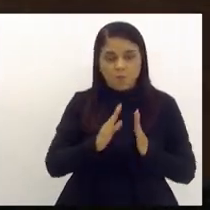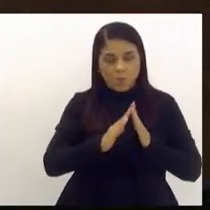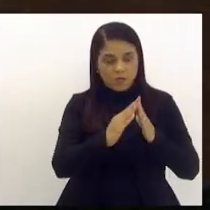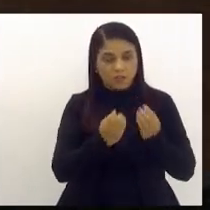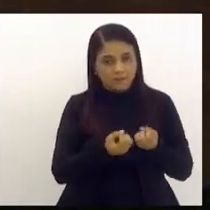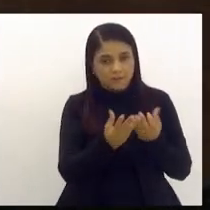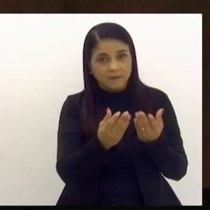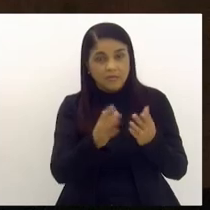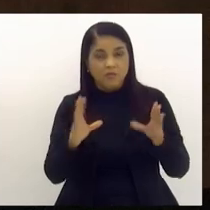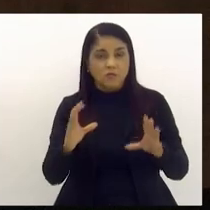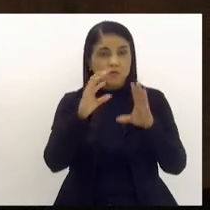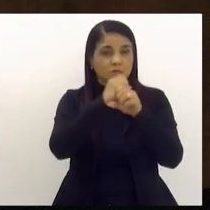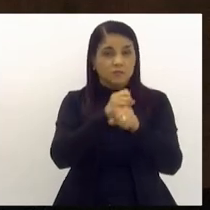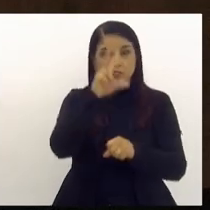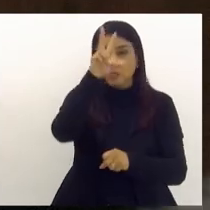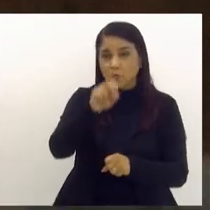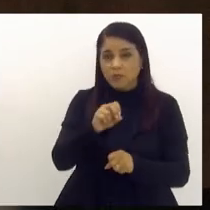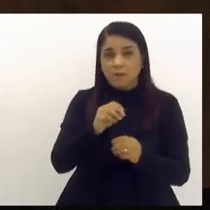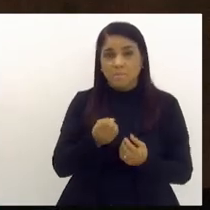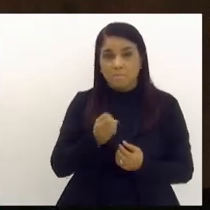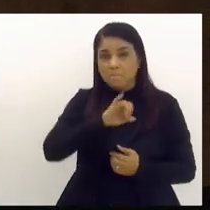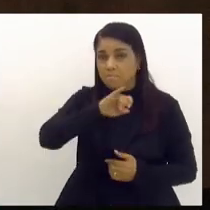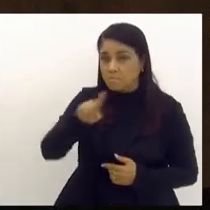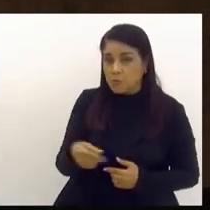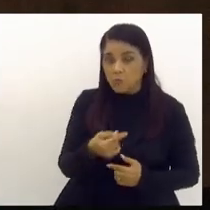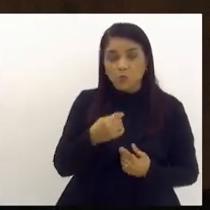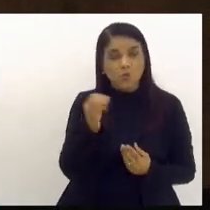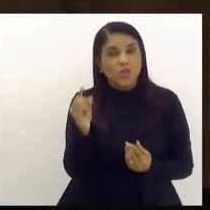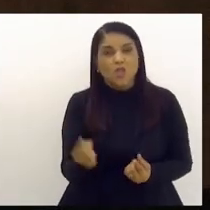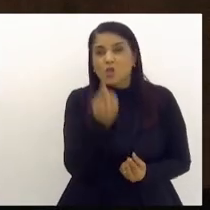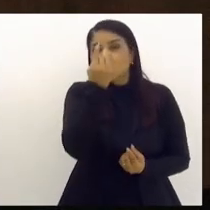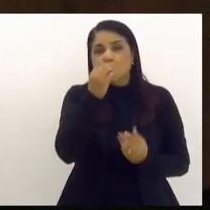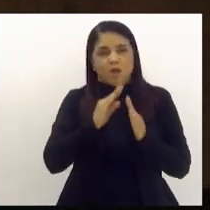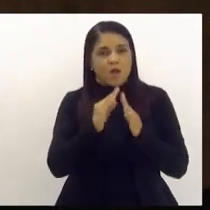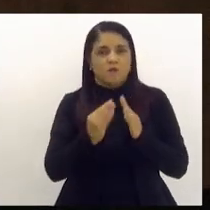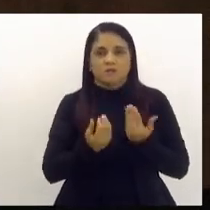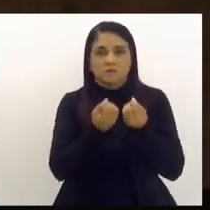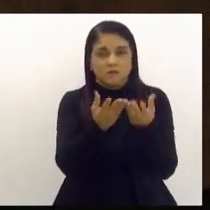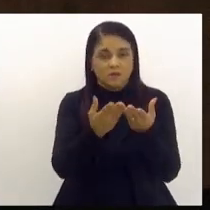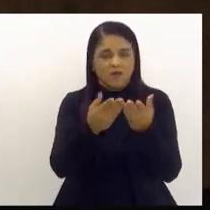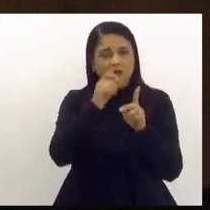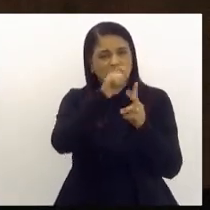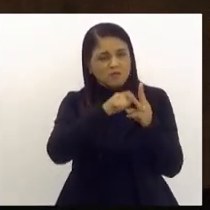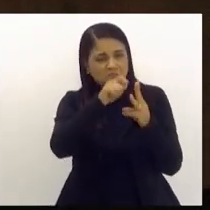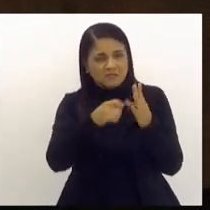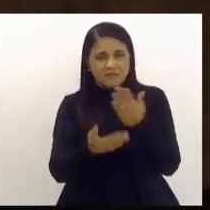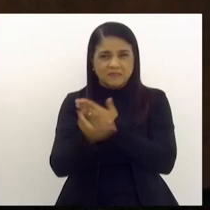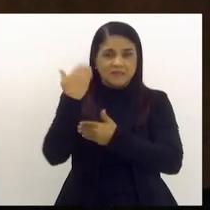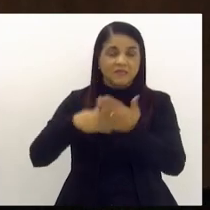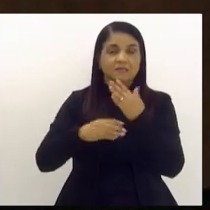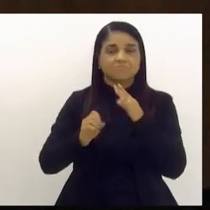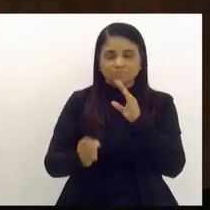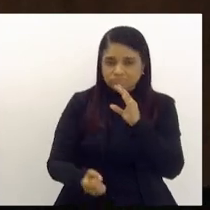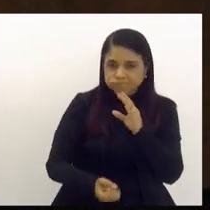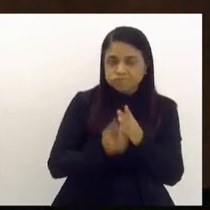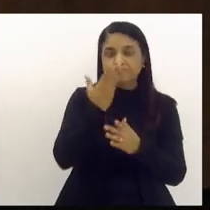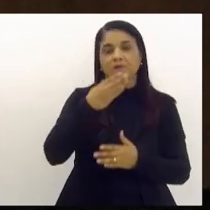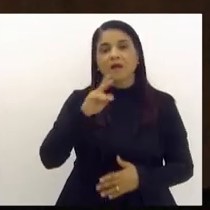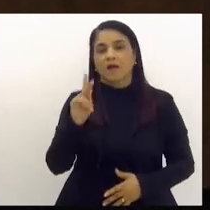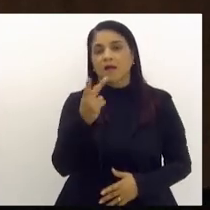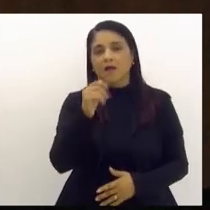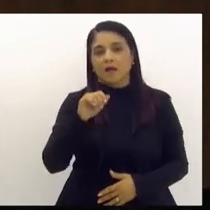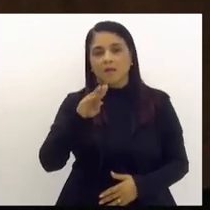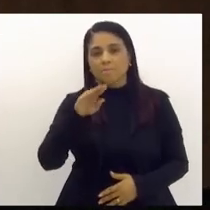no total de 50 mil e nenhuma unidade foi entregue. Há um mês atrás, o governo vem e me lança o Habita Mais. Promete carta